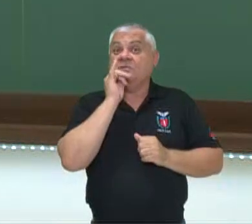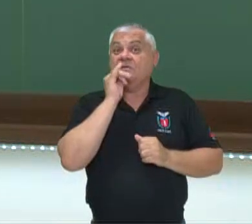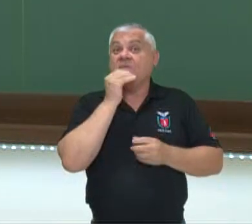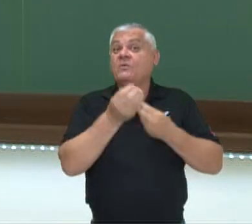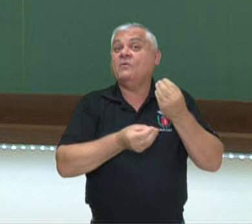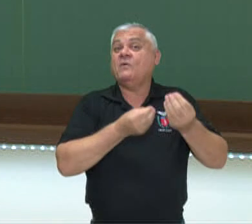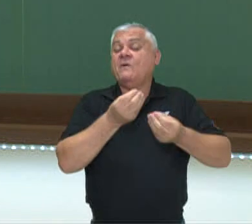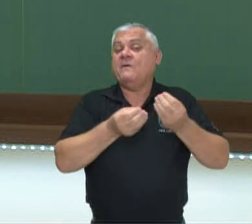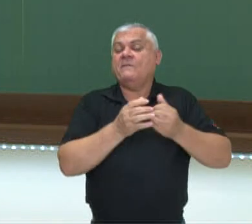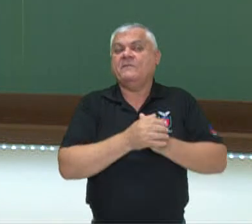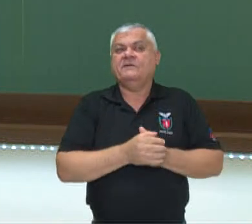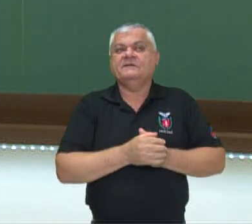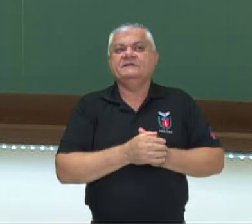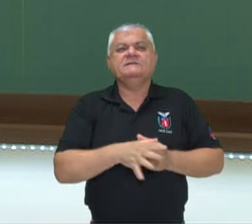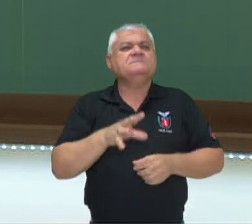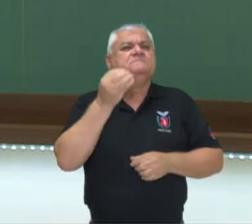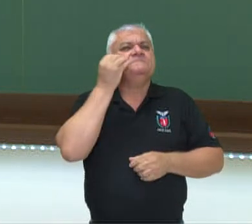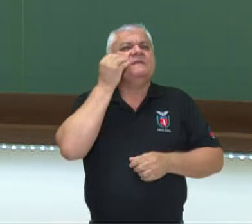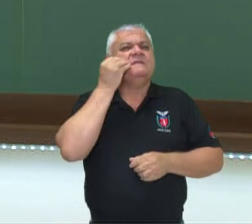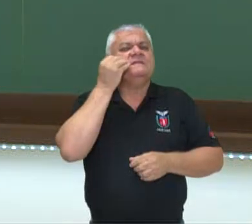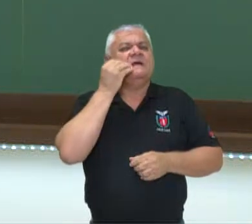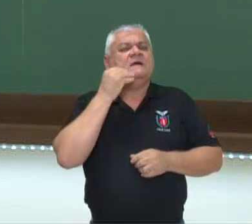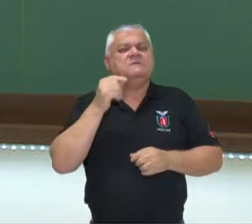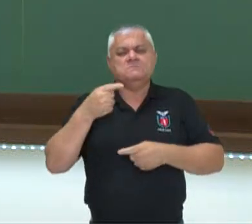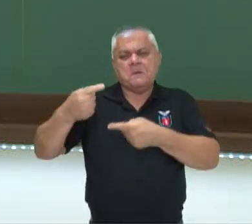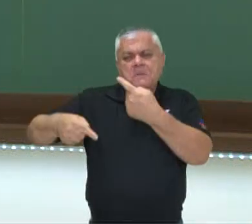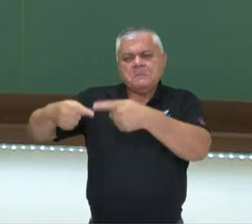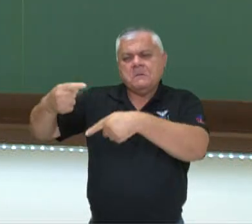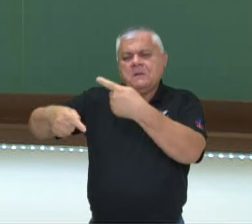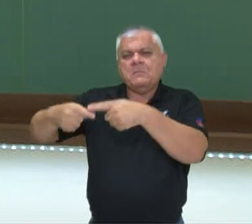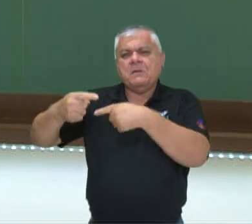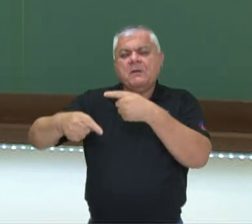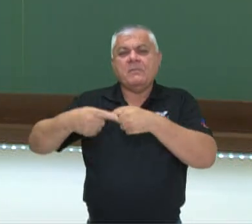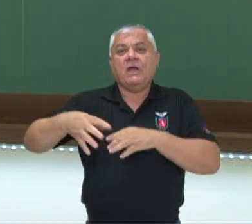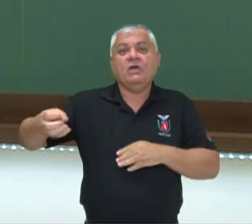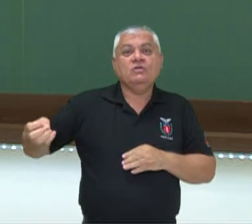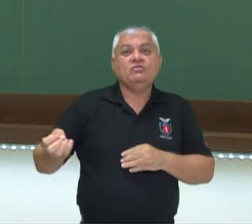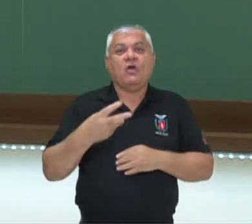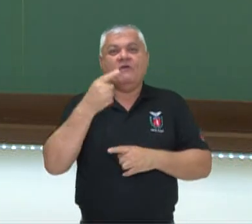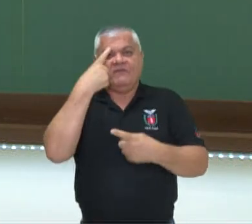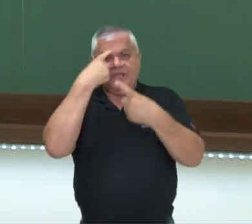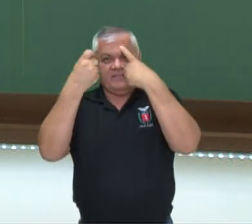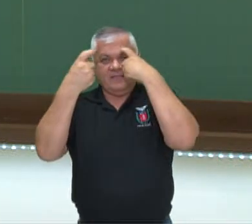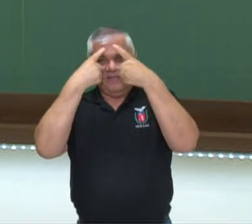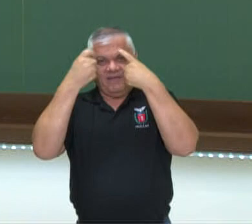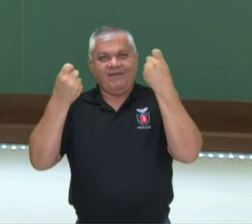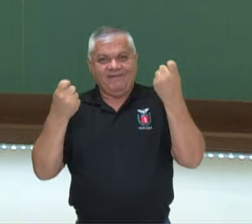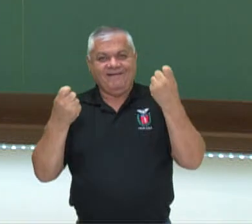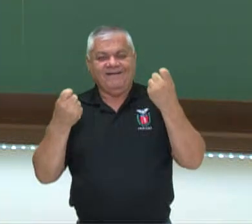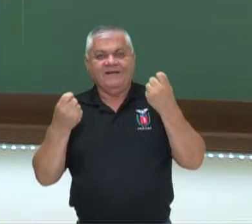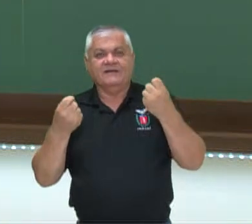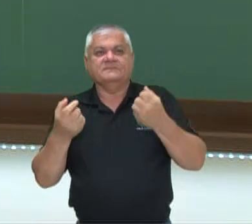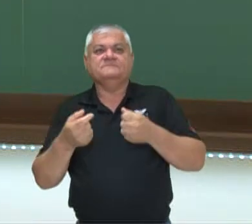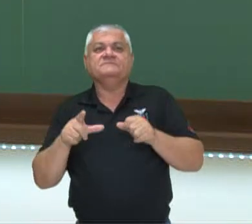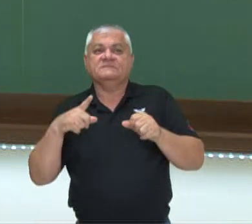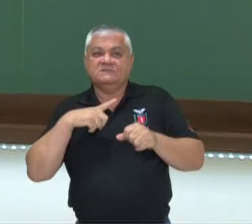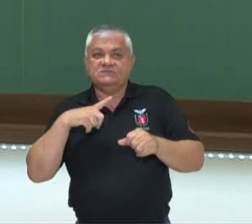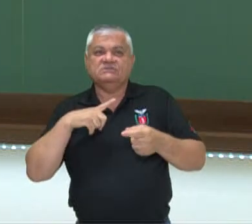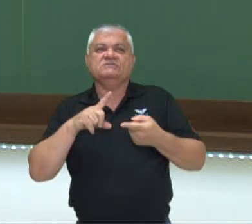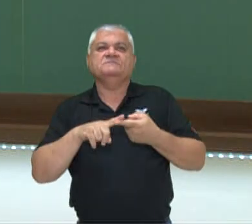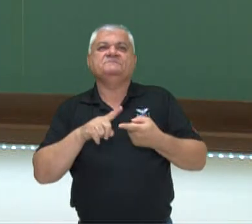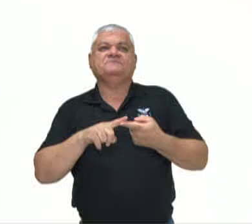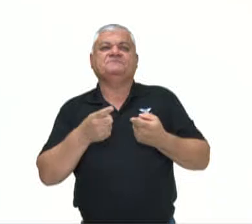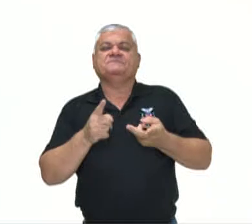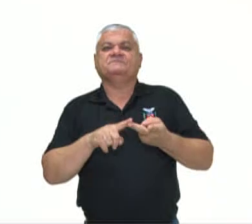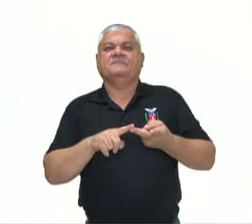ciência moderna, e tentaram estabelecer novos fundamentos para a ciência. Dentre eles nós temos aqui